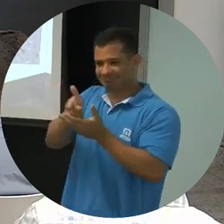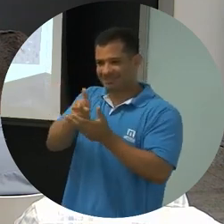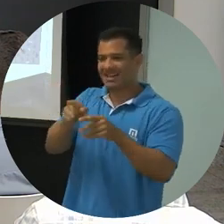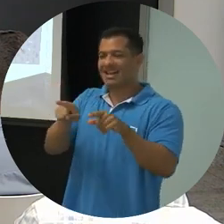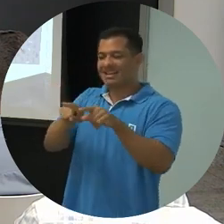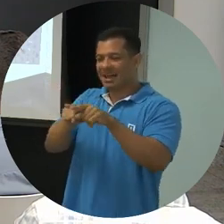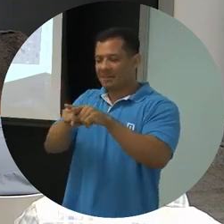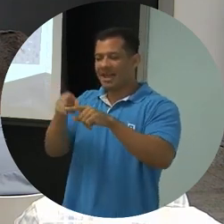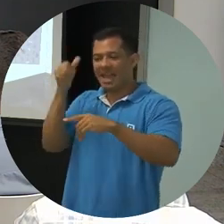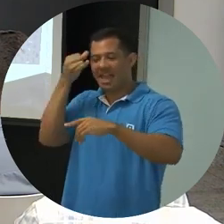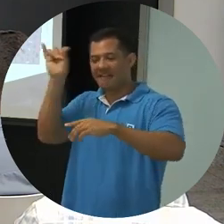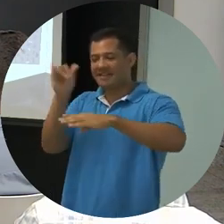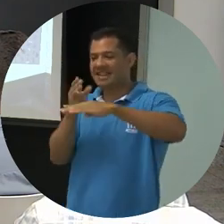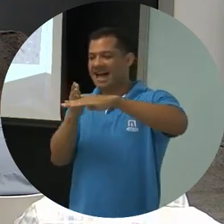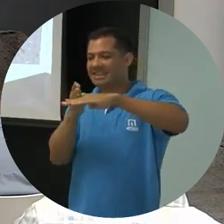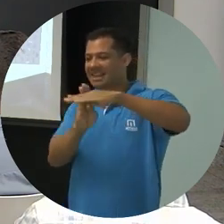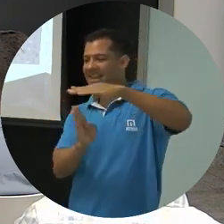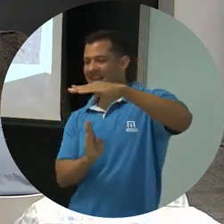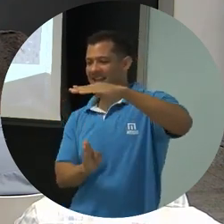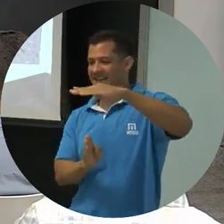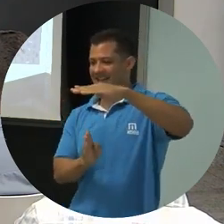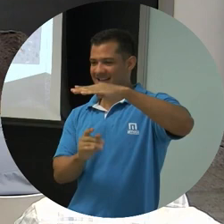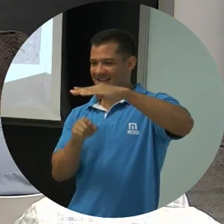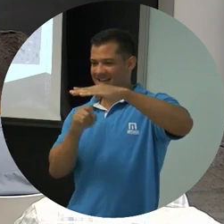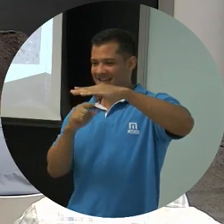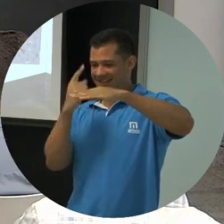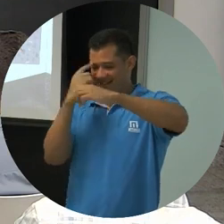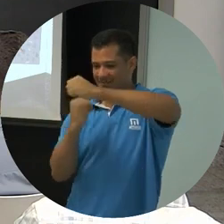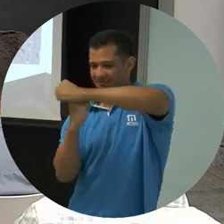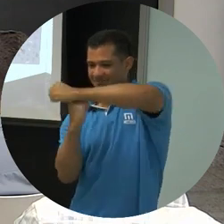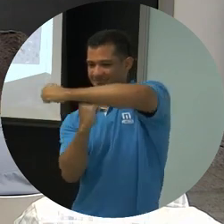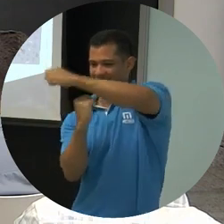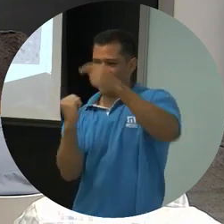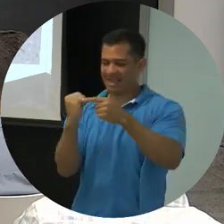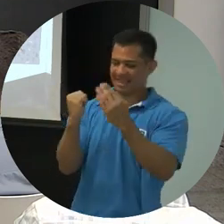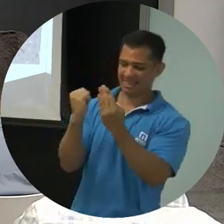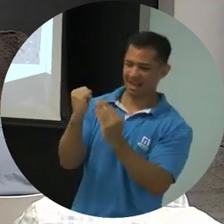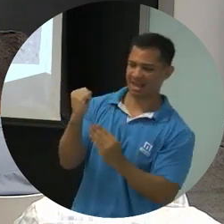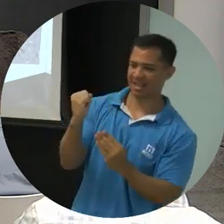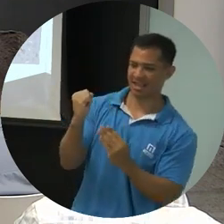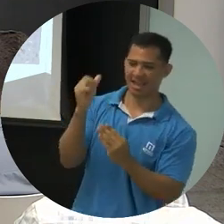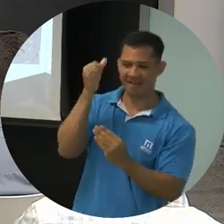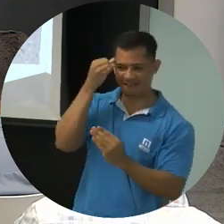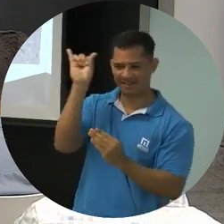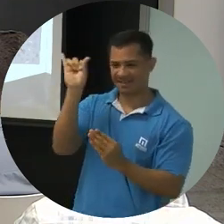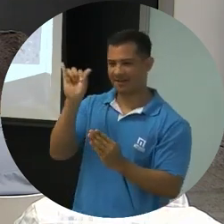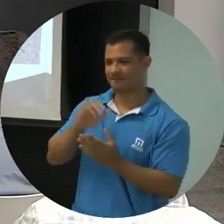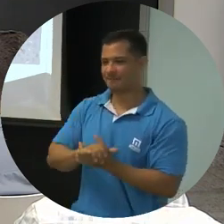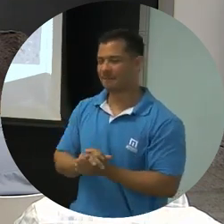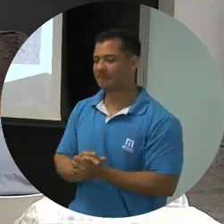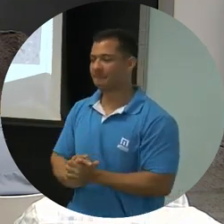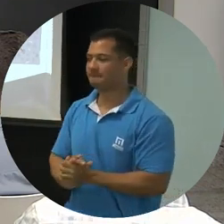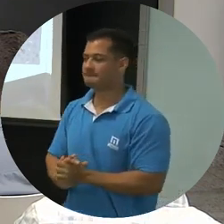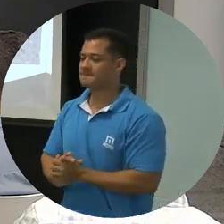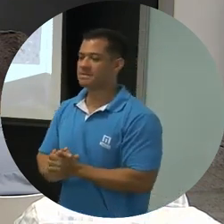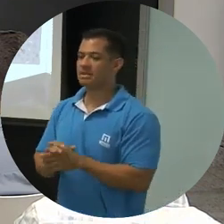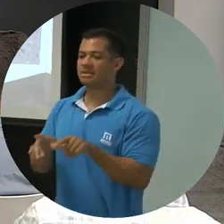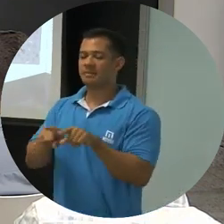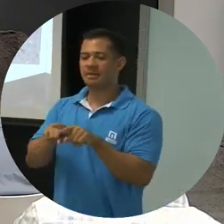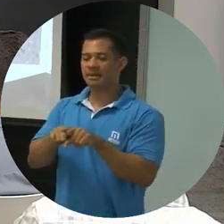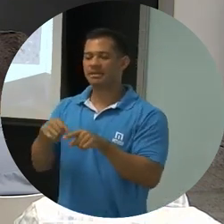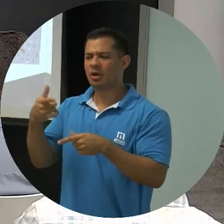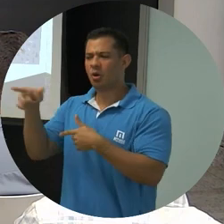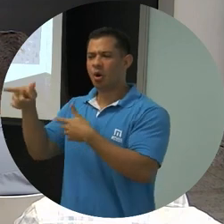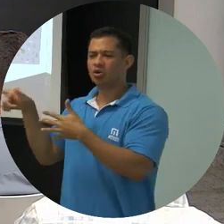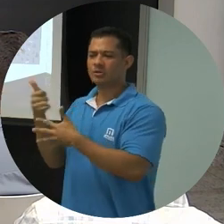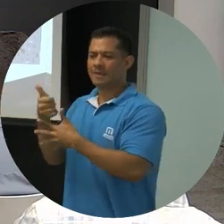principais aplicações do hidrojateamento. Você não tem propagação de trincas. Além disso, você consegue outros